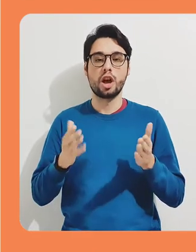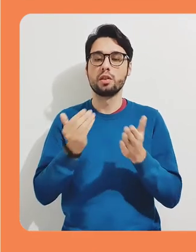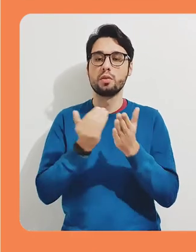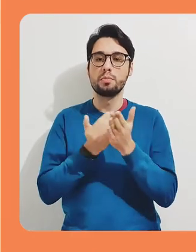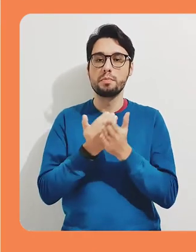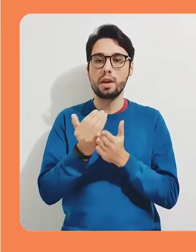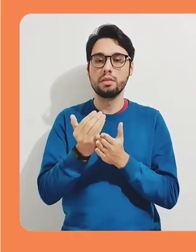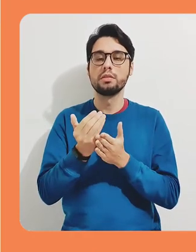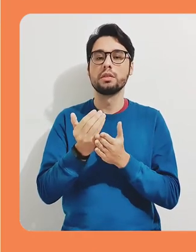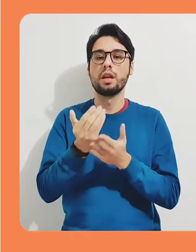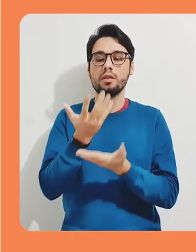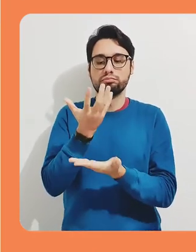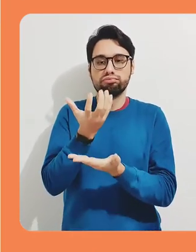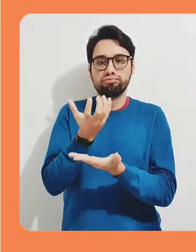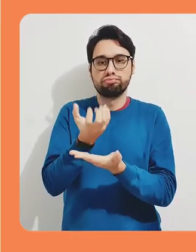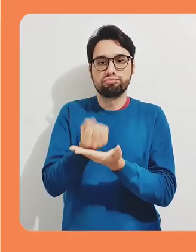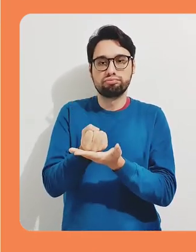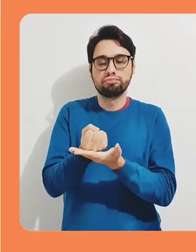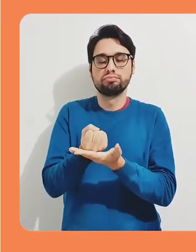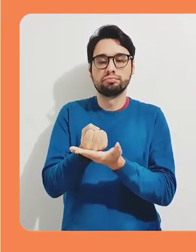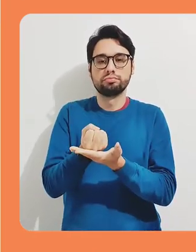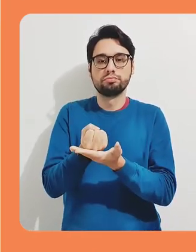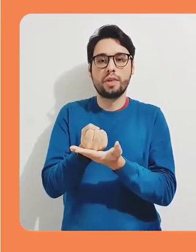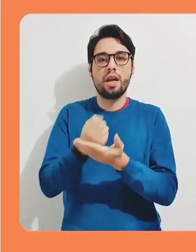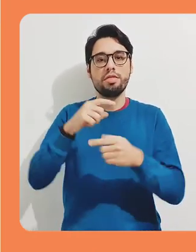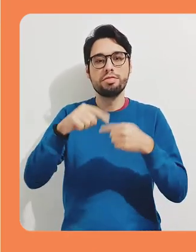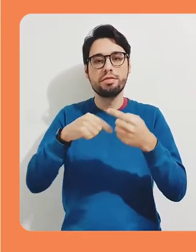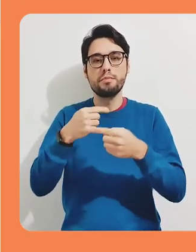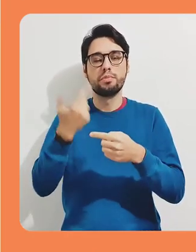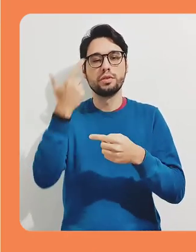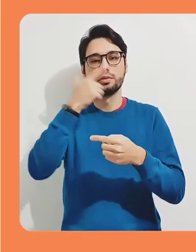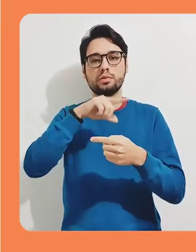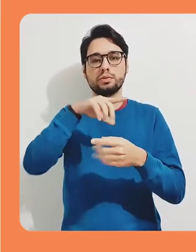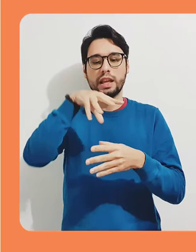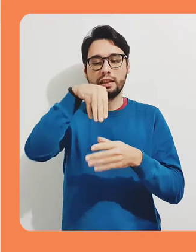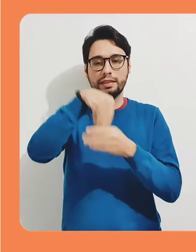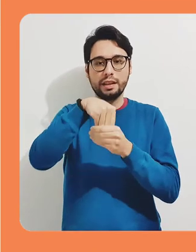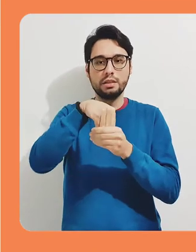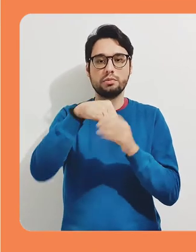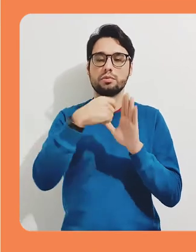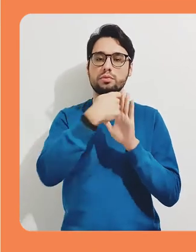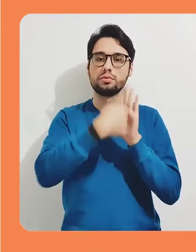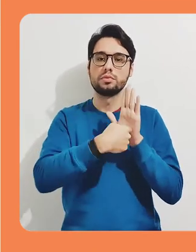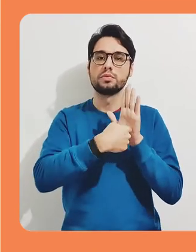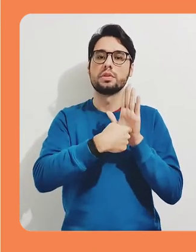Vou enviar um desses vídeos aqui na realidade.